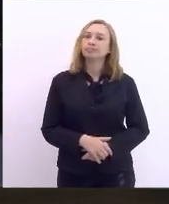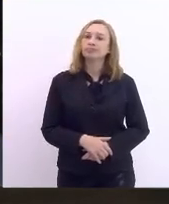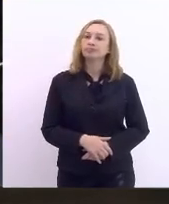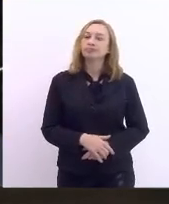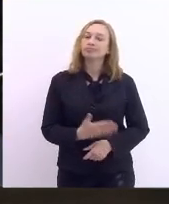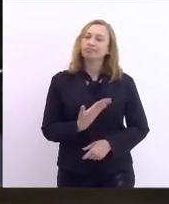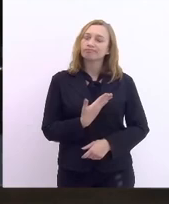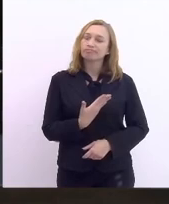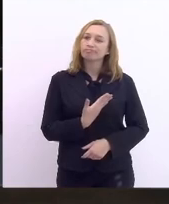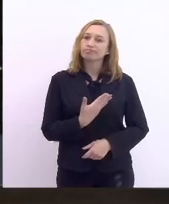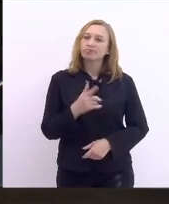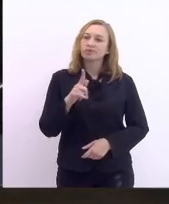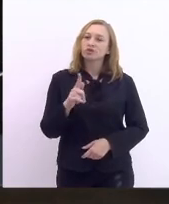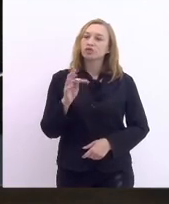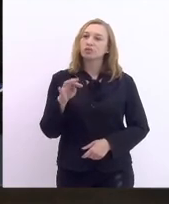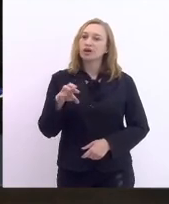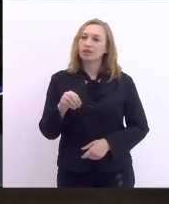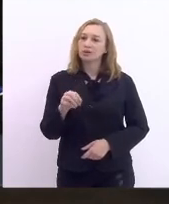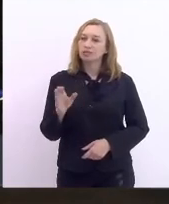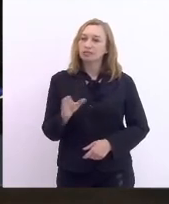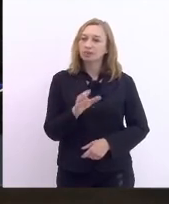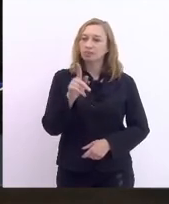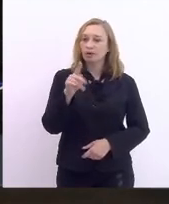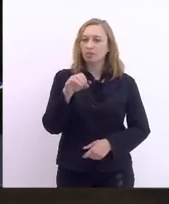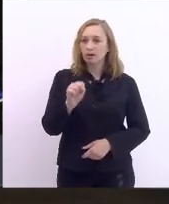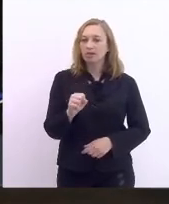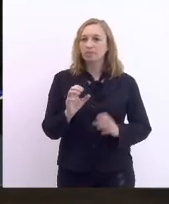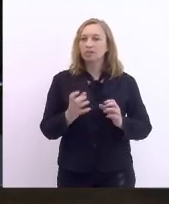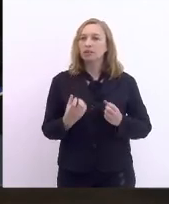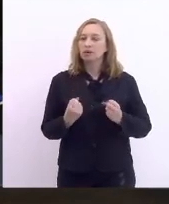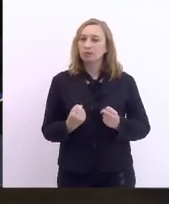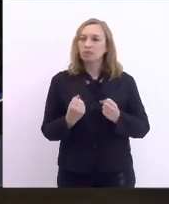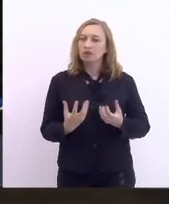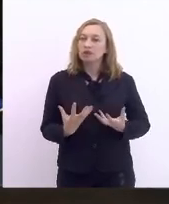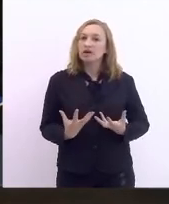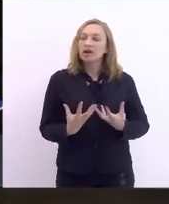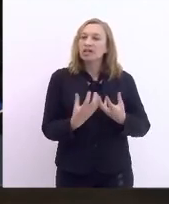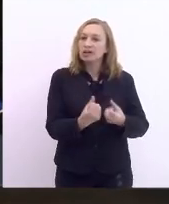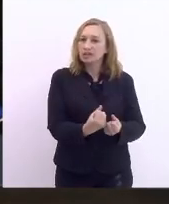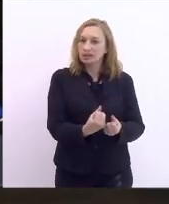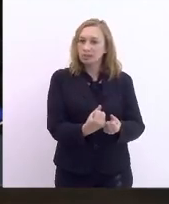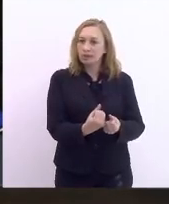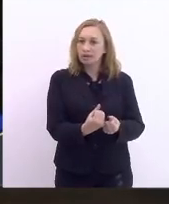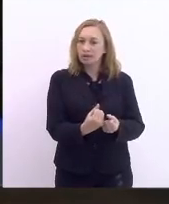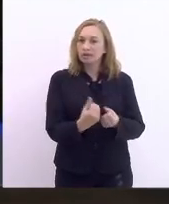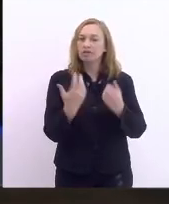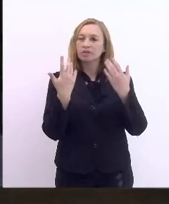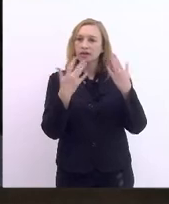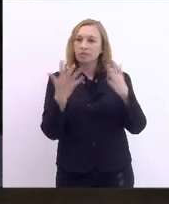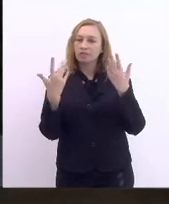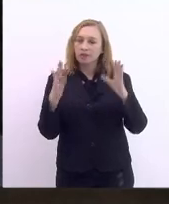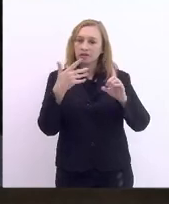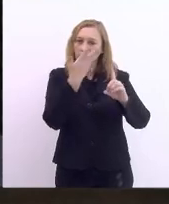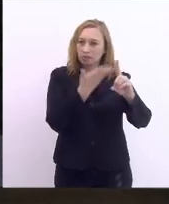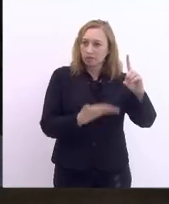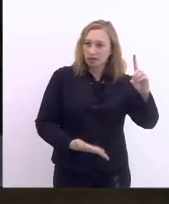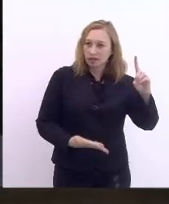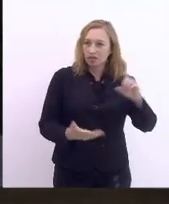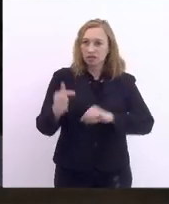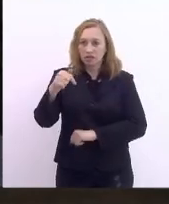E o nosso amigo Gilberto palmares para que possa receber aqui uma Moção de congratulações e aplausos e homenagem